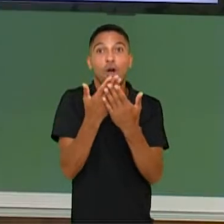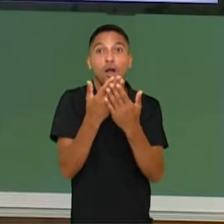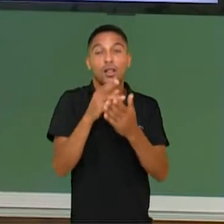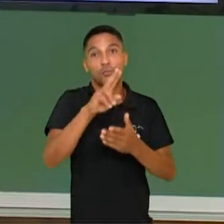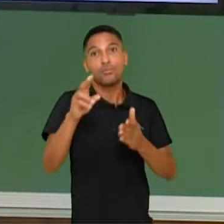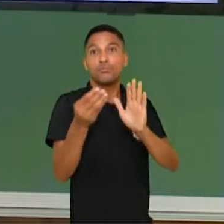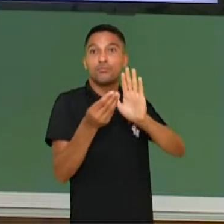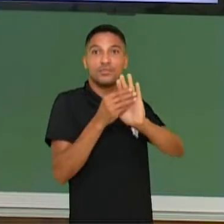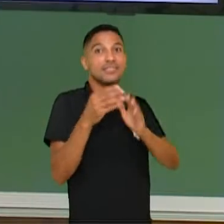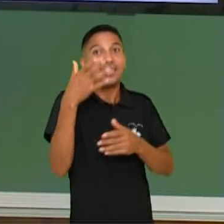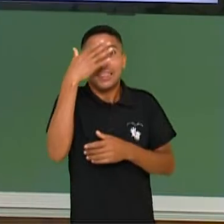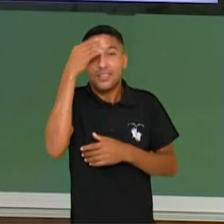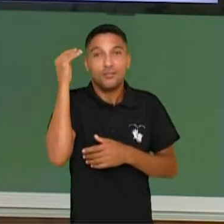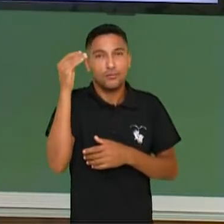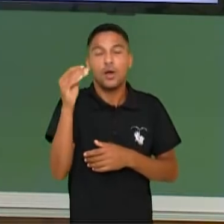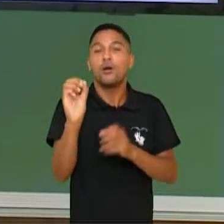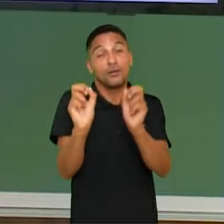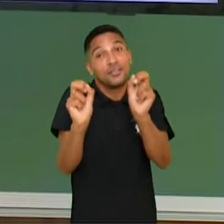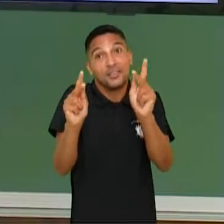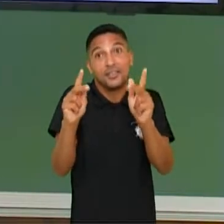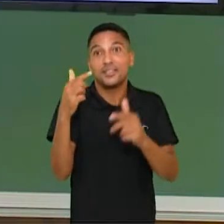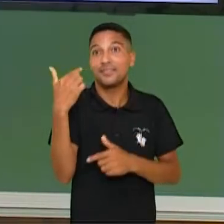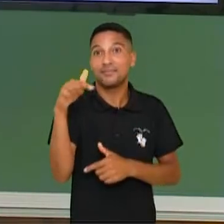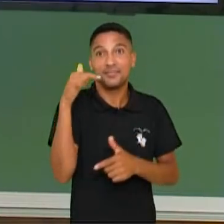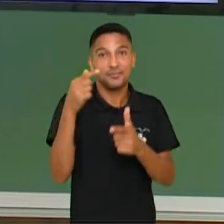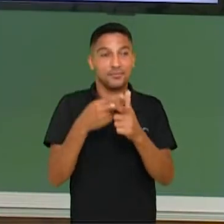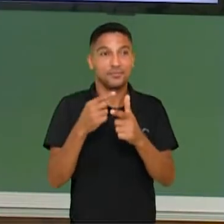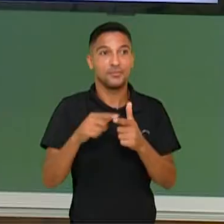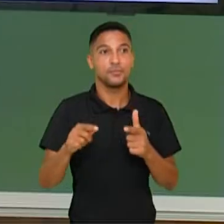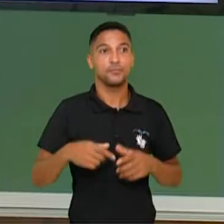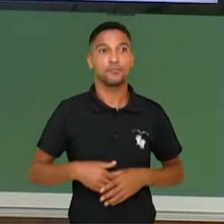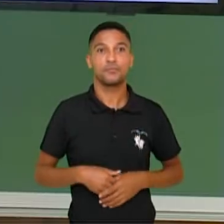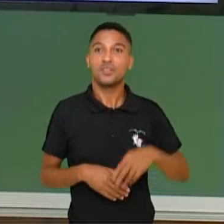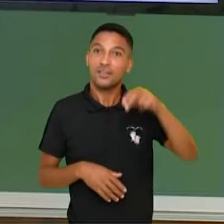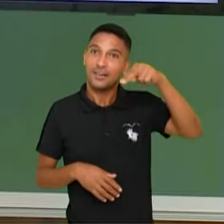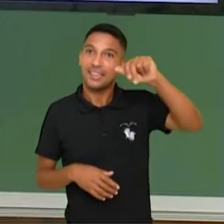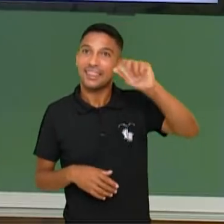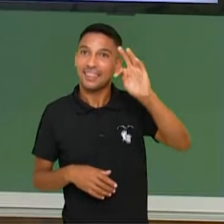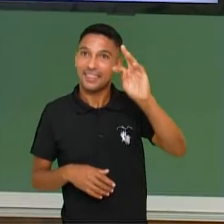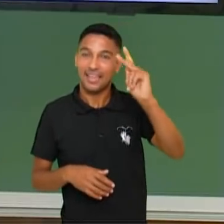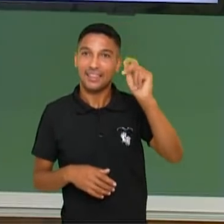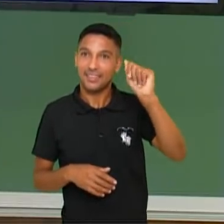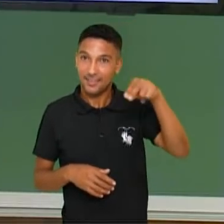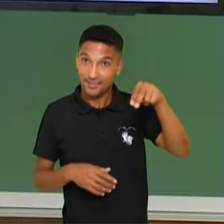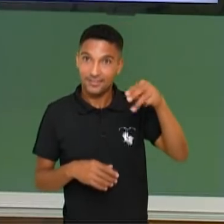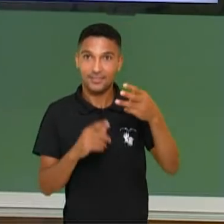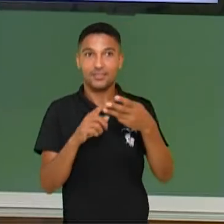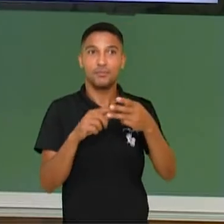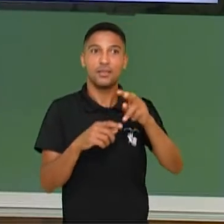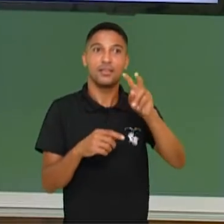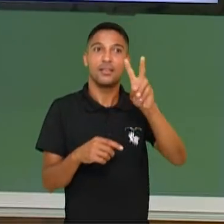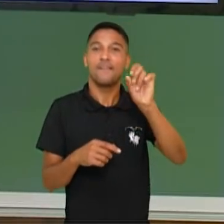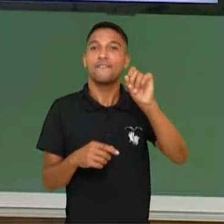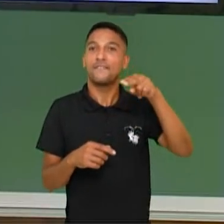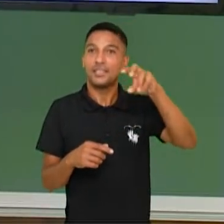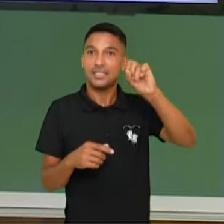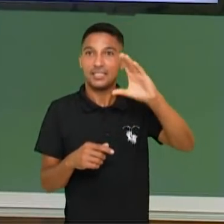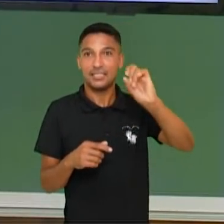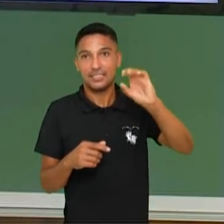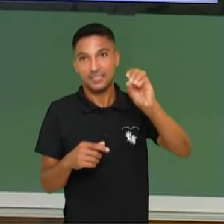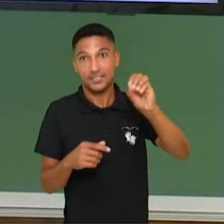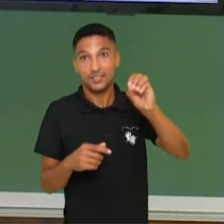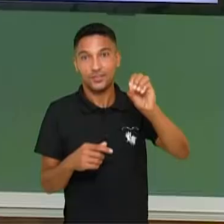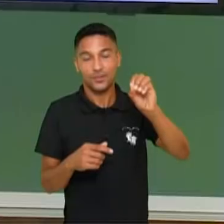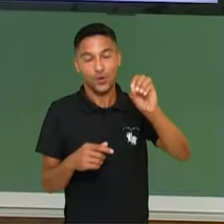lembrados aqui na aula. O Natan Gabriel, o Vinícius Bertucci e o Bernardo do Prado também fizeram seus